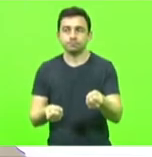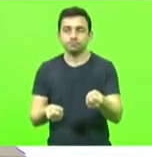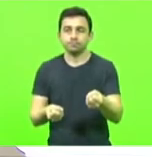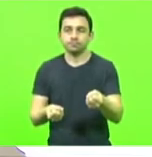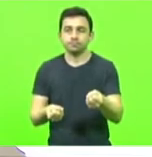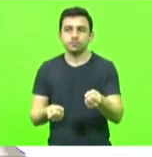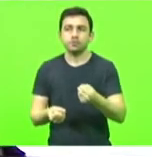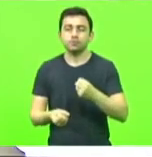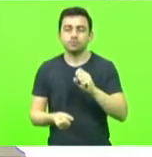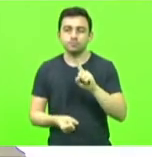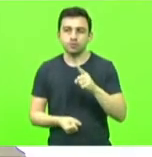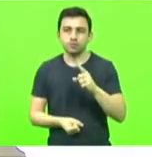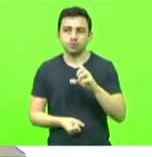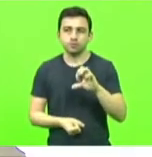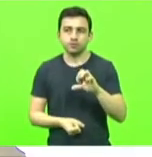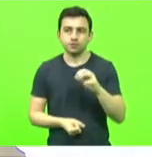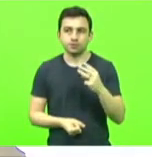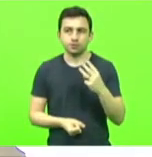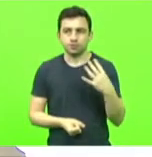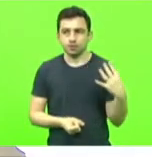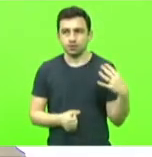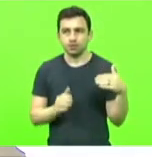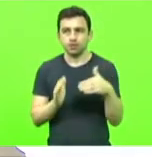de 1934 a